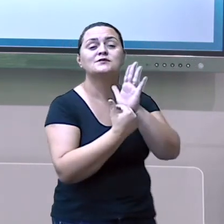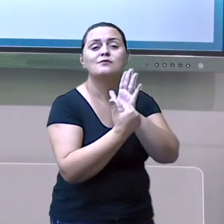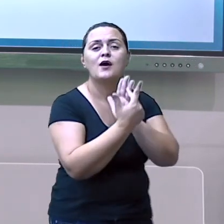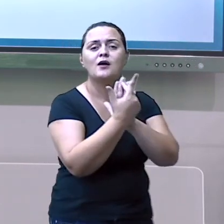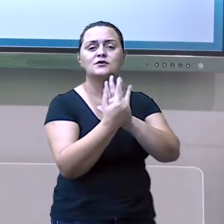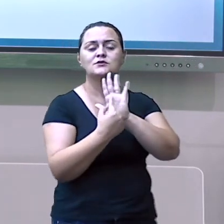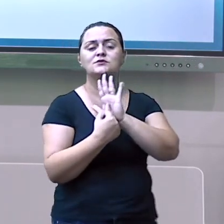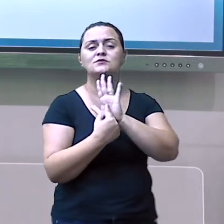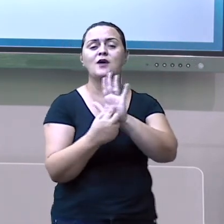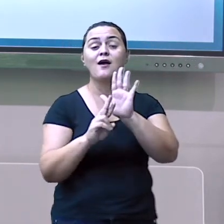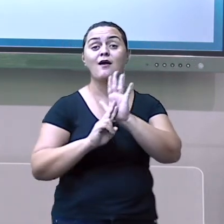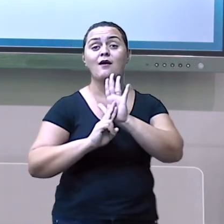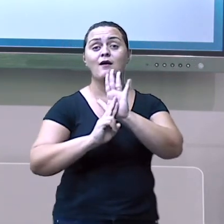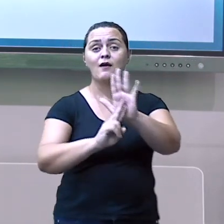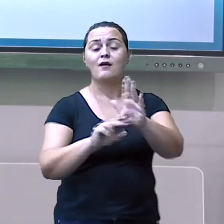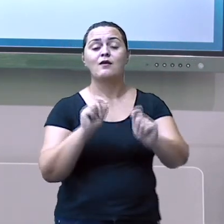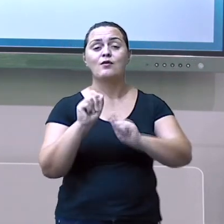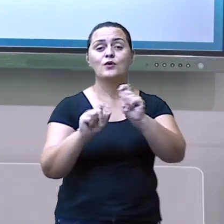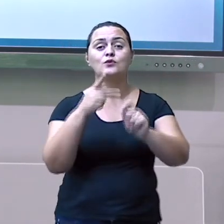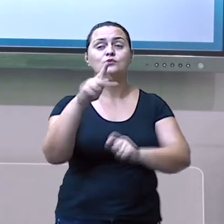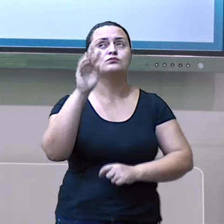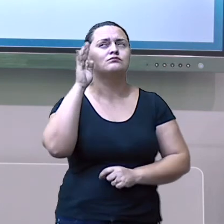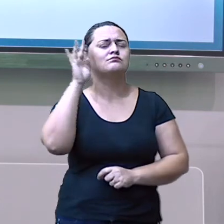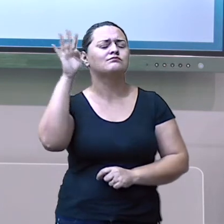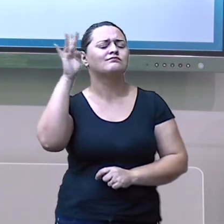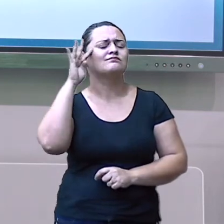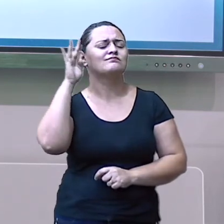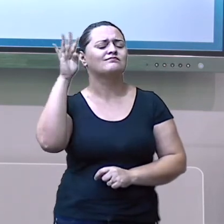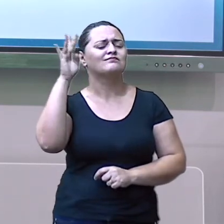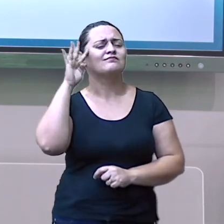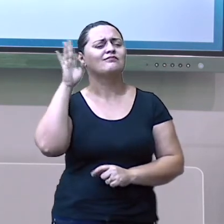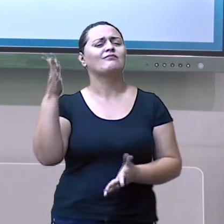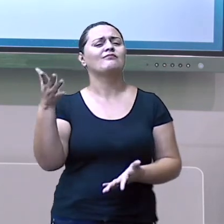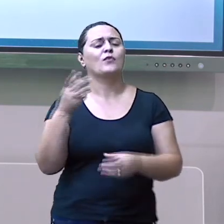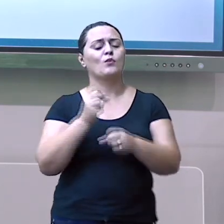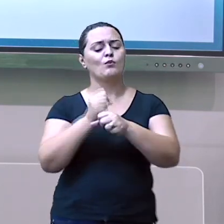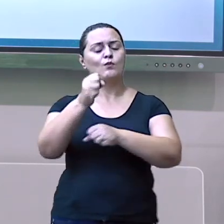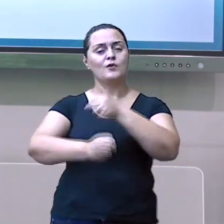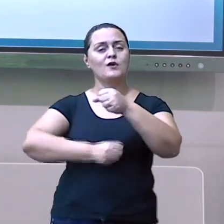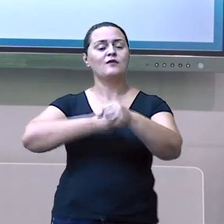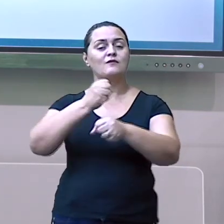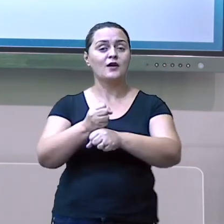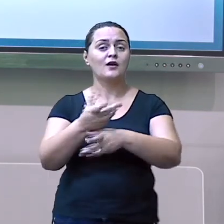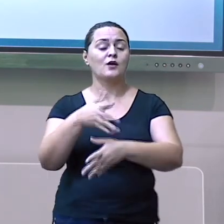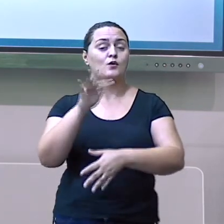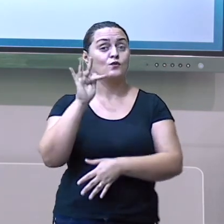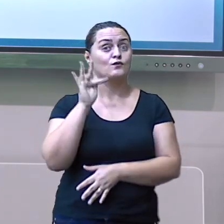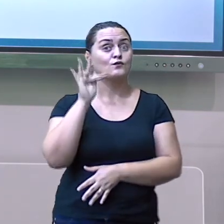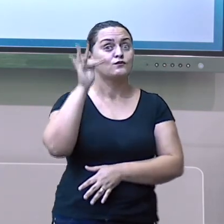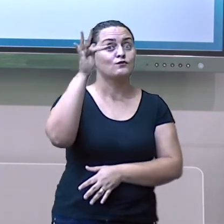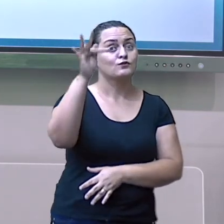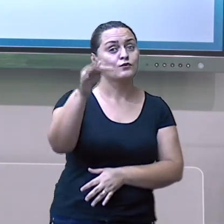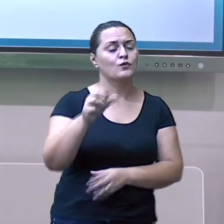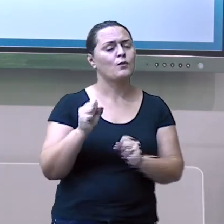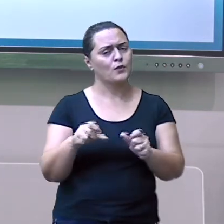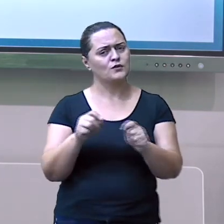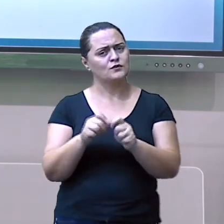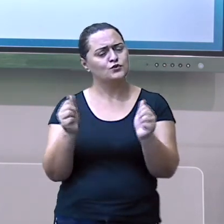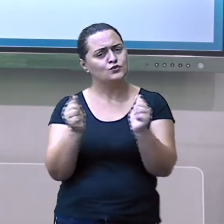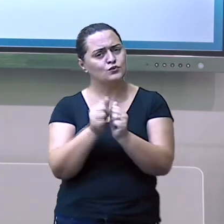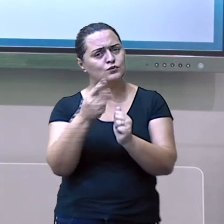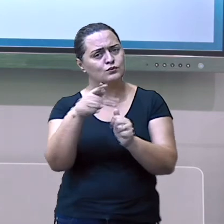seus sonhos, as suas metas, os seus objetivos. Faça isso em família também. Né? Senta com a mamãe, com o papai, coloca